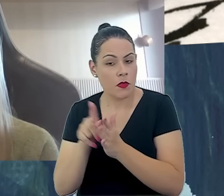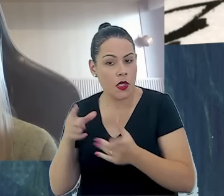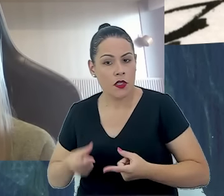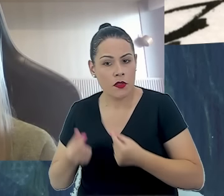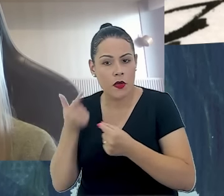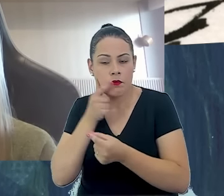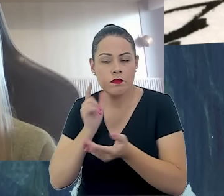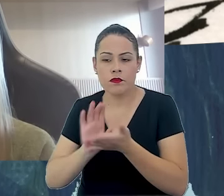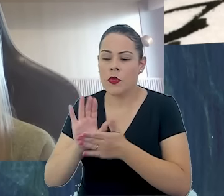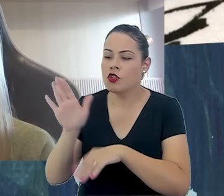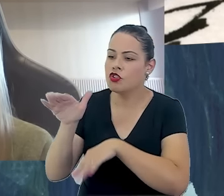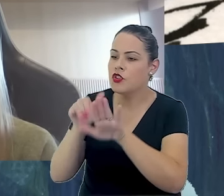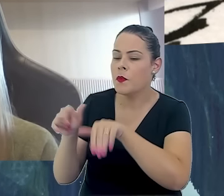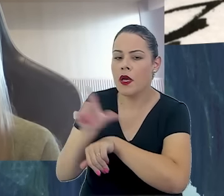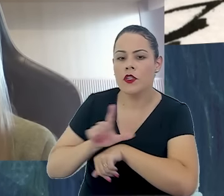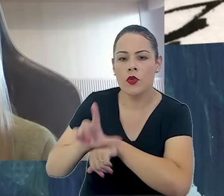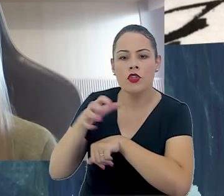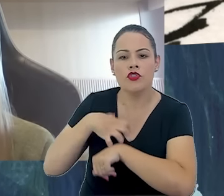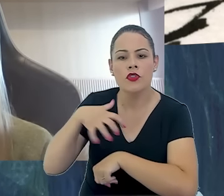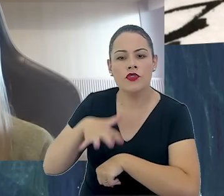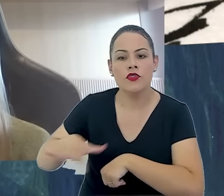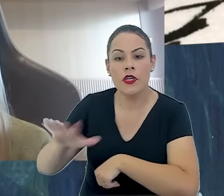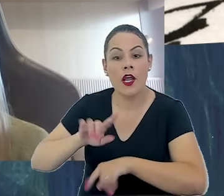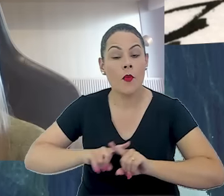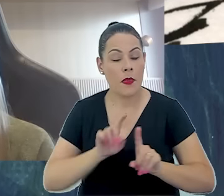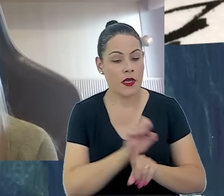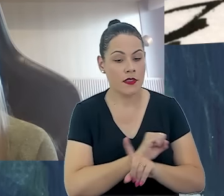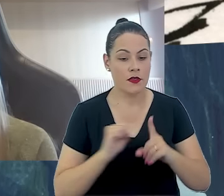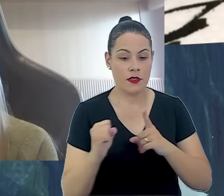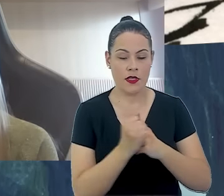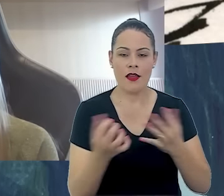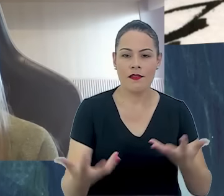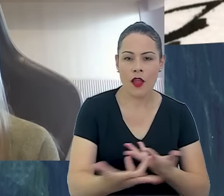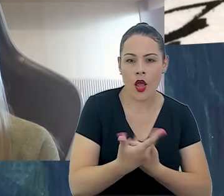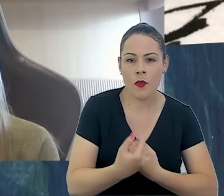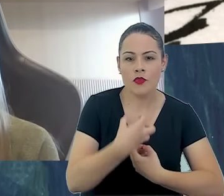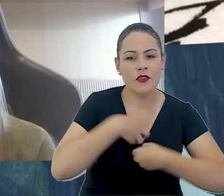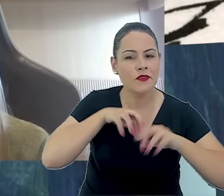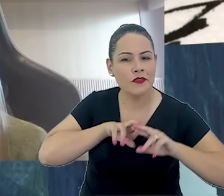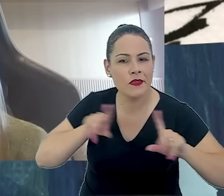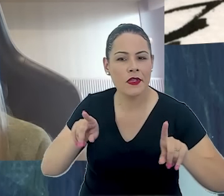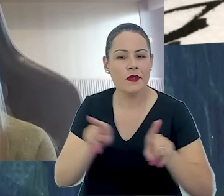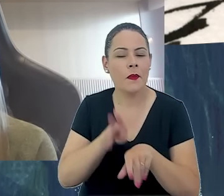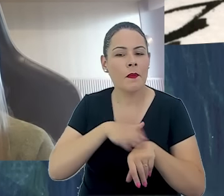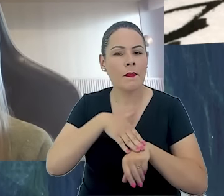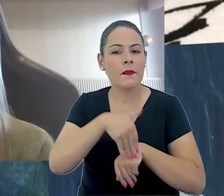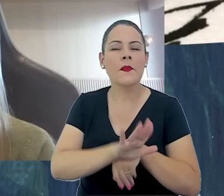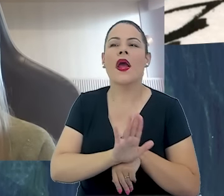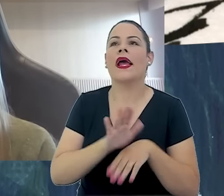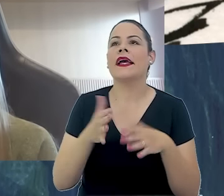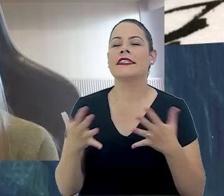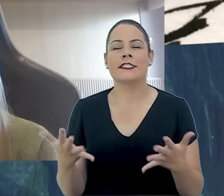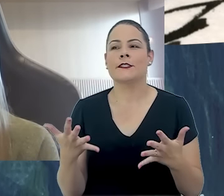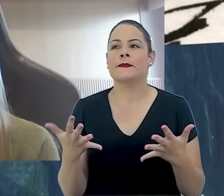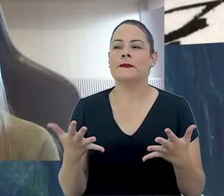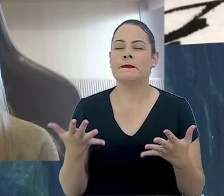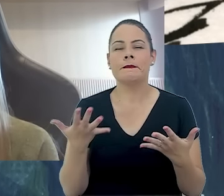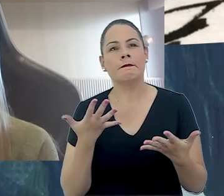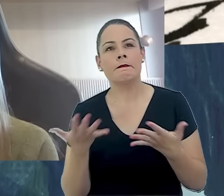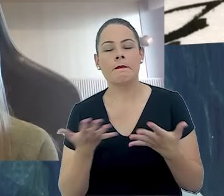engajar líderes de uma forma geral. A sociedade você engaja de uma outra maneira que tem que ser muito mais